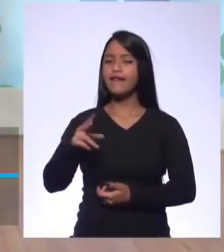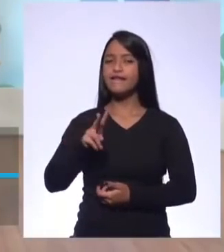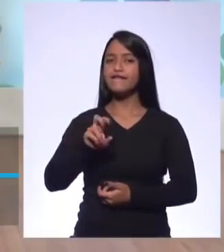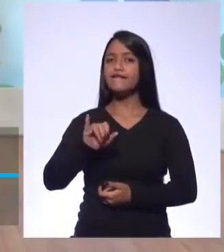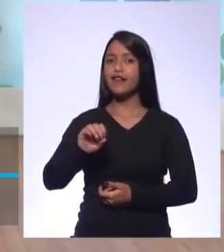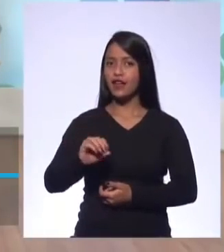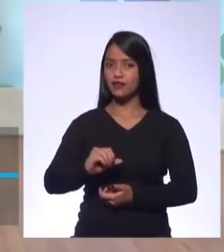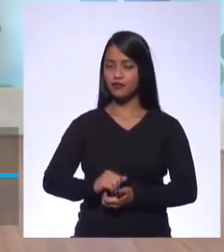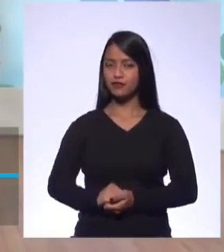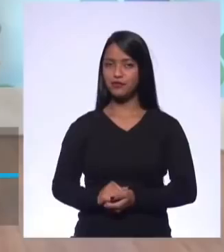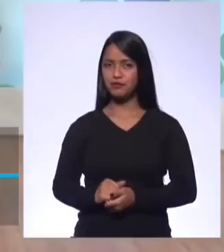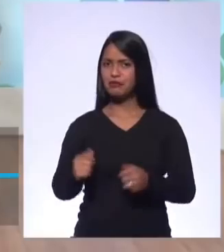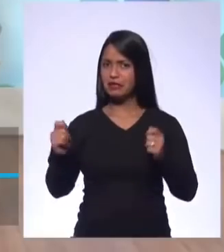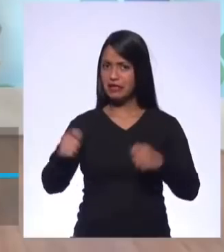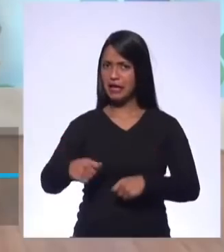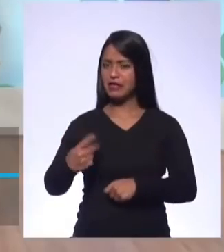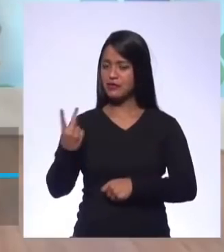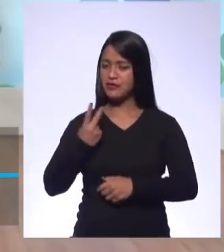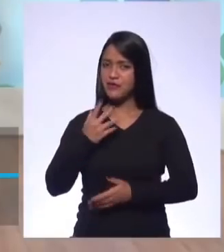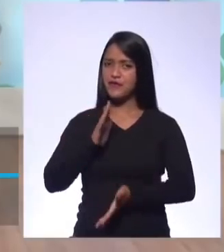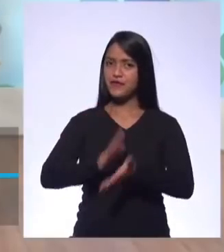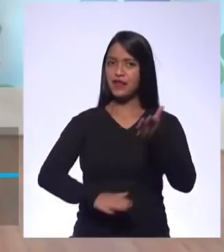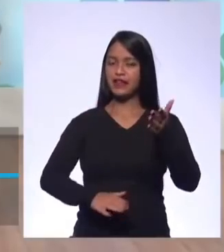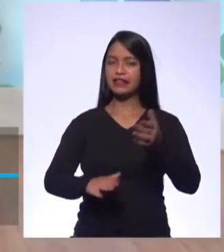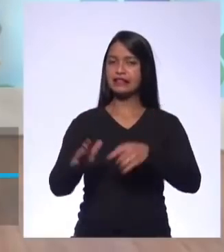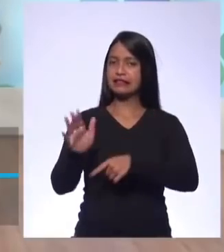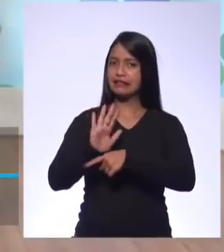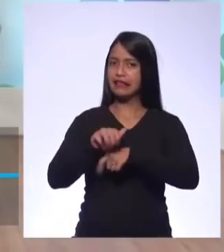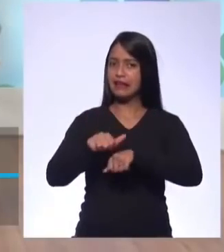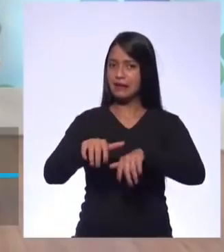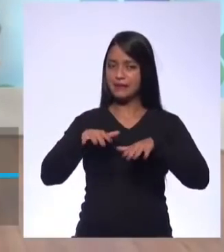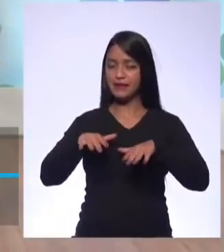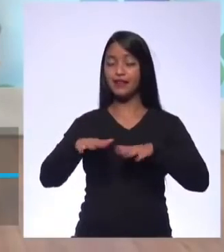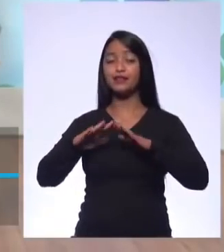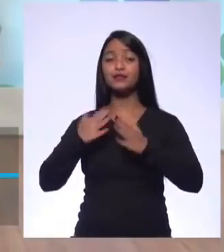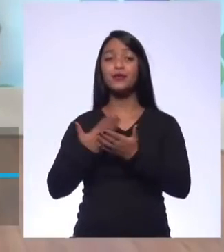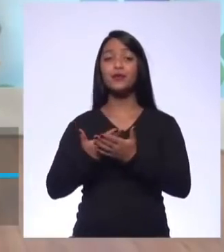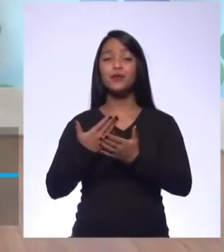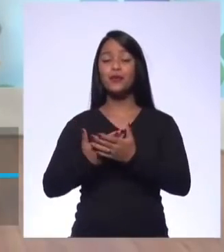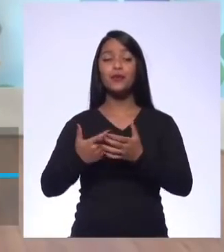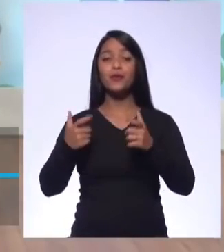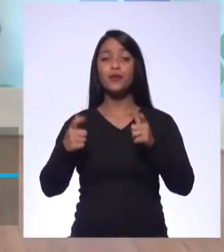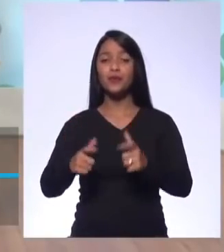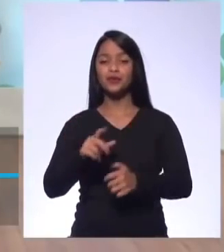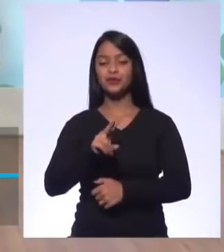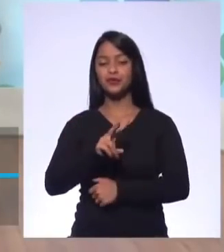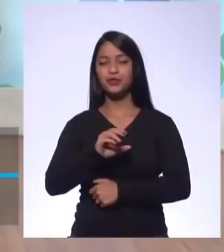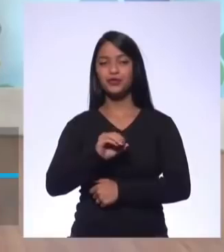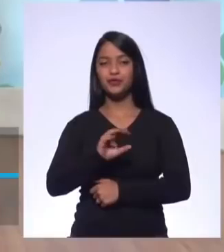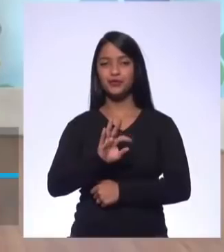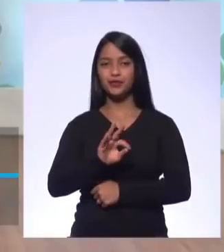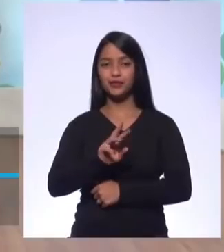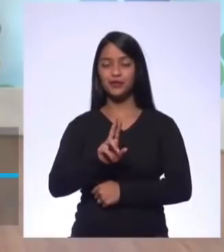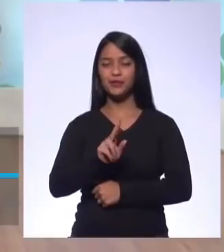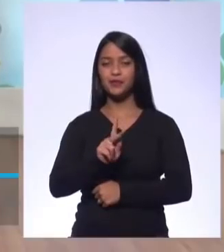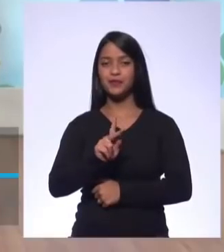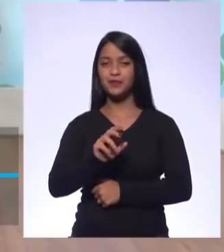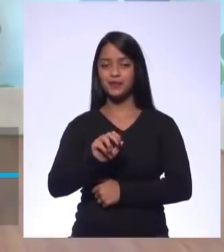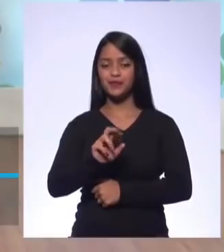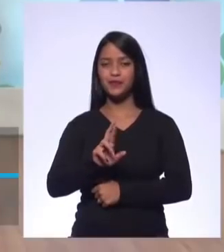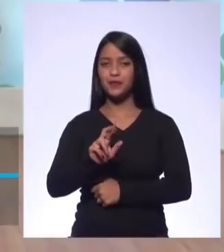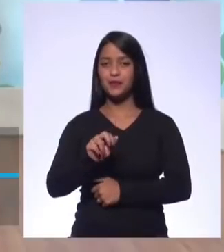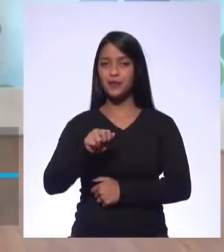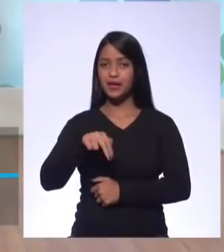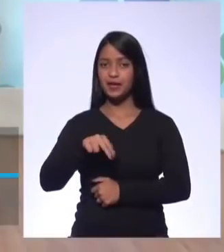Tem como nós ir ao cinema? Da escola Sabe de Votoporanga lá, participando. Então,